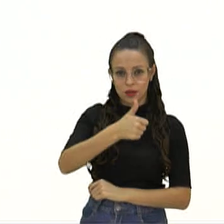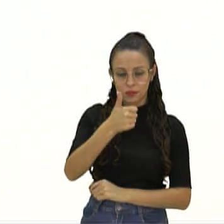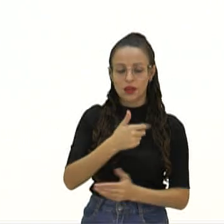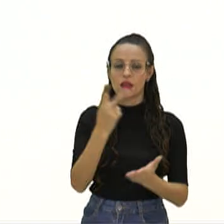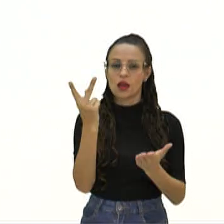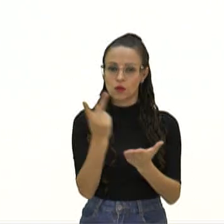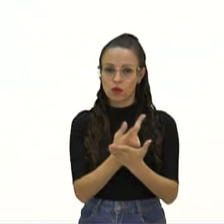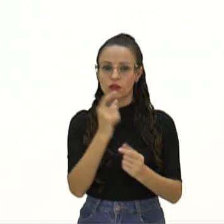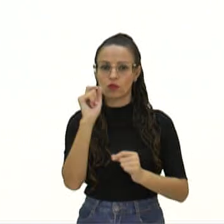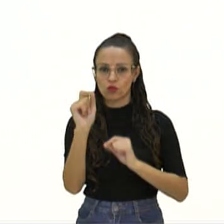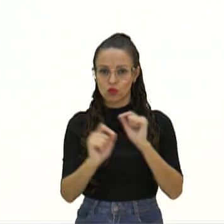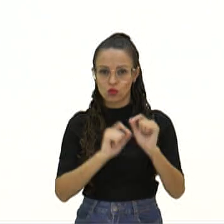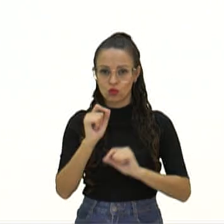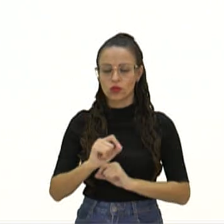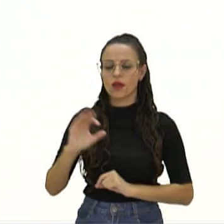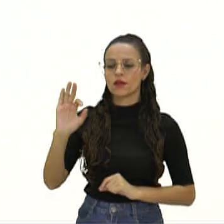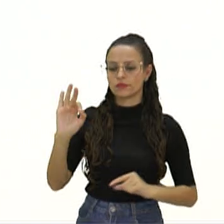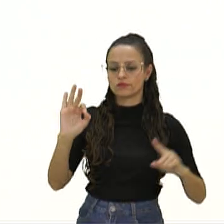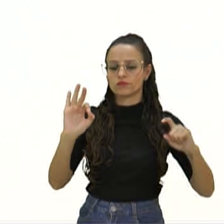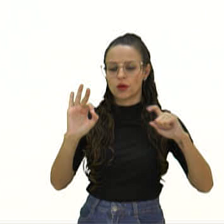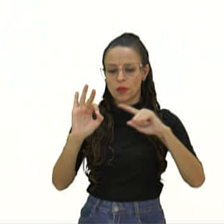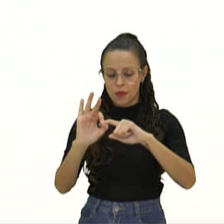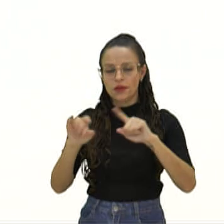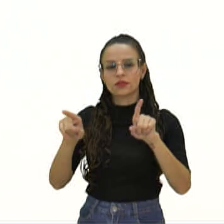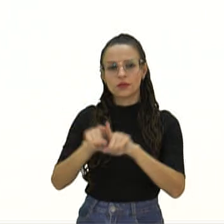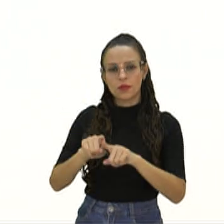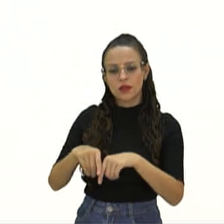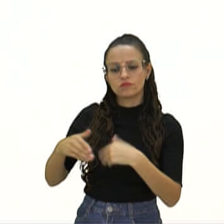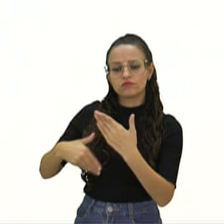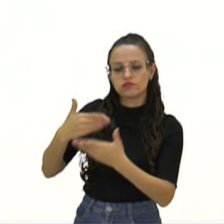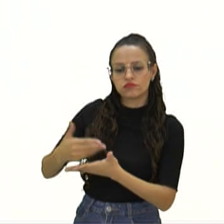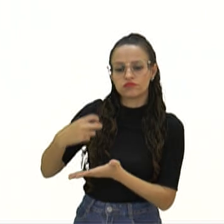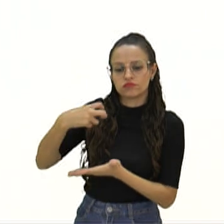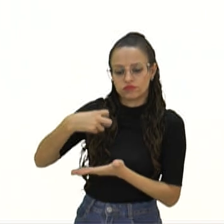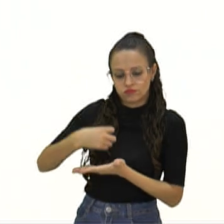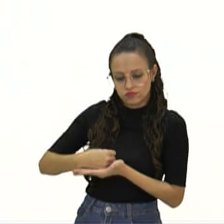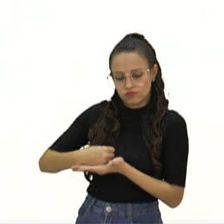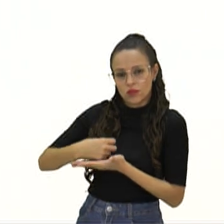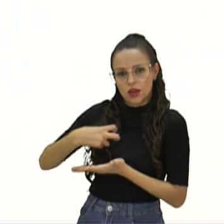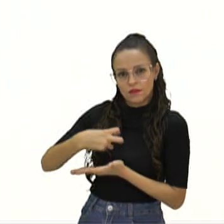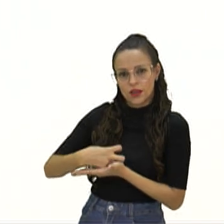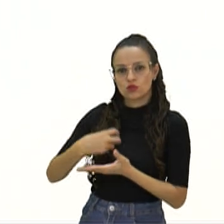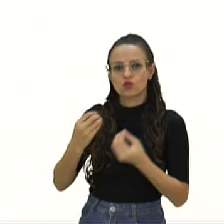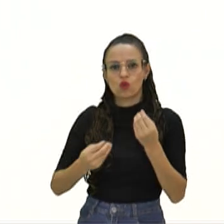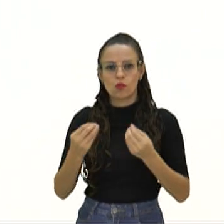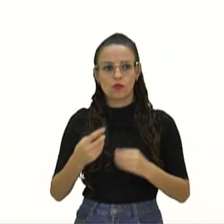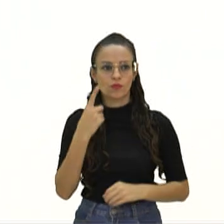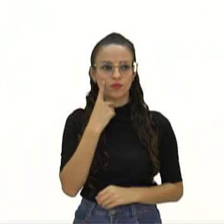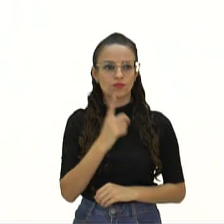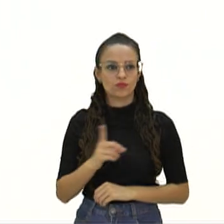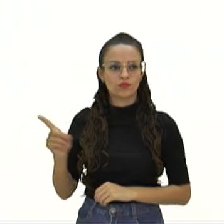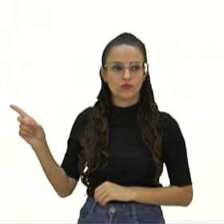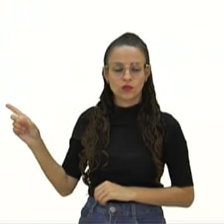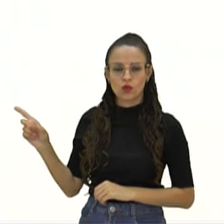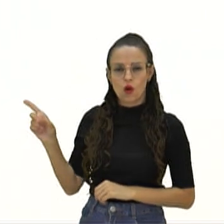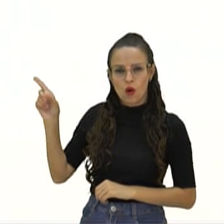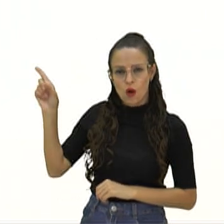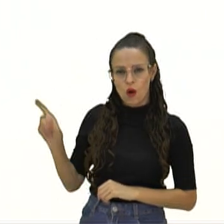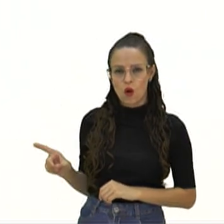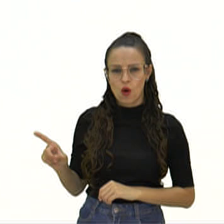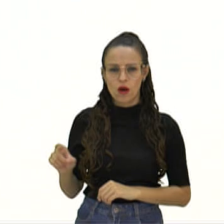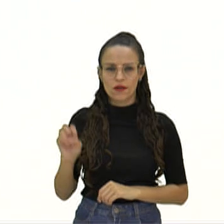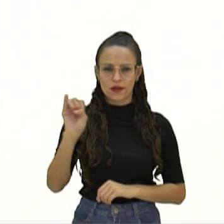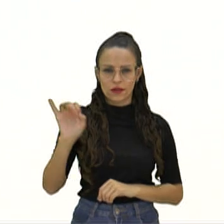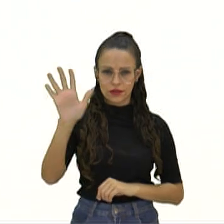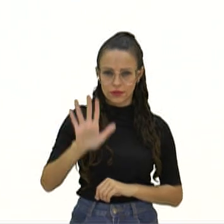ocorre a fecundação e, segundo, ocorre o desenvolvimento do feto. Vamos para a próxima tela. Observe atentamente as partes do